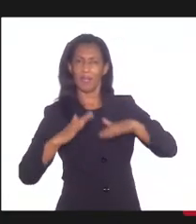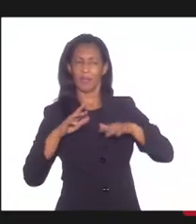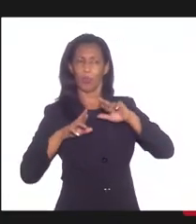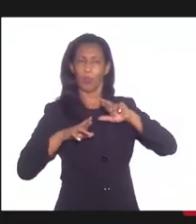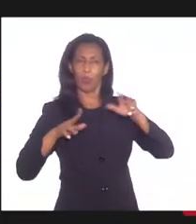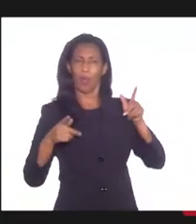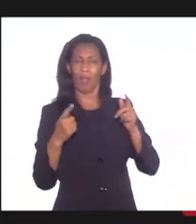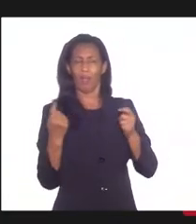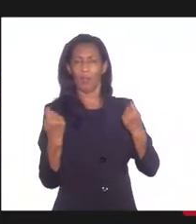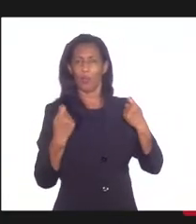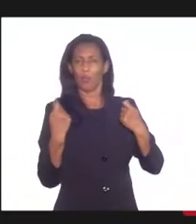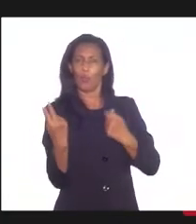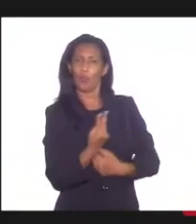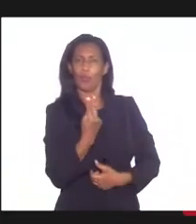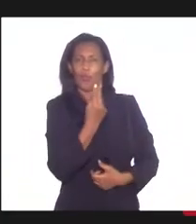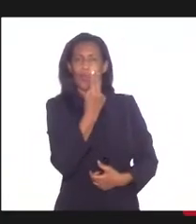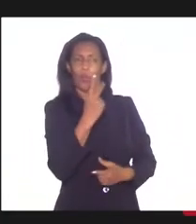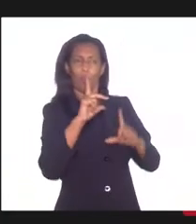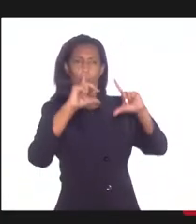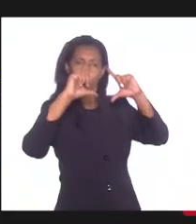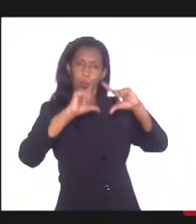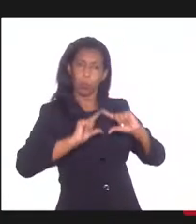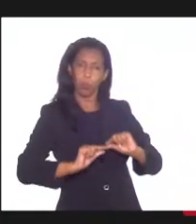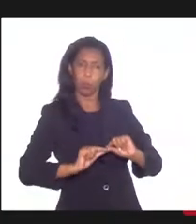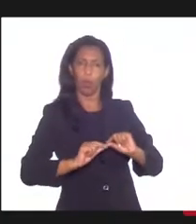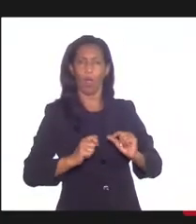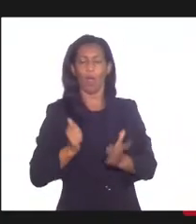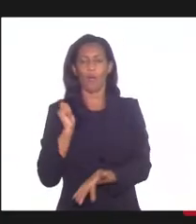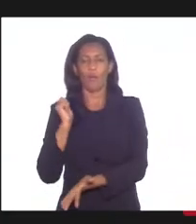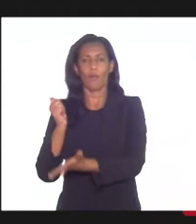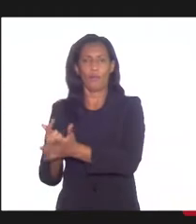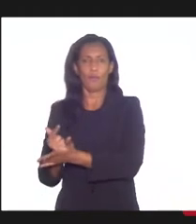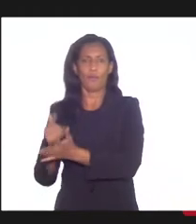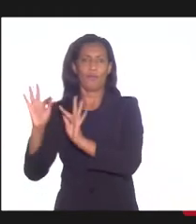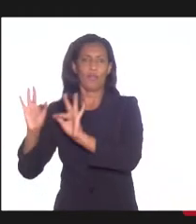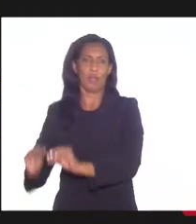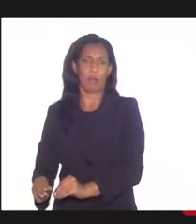da oferta, ou uma redução de preço ao consumidor final. Próximo.